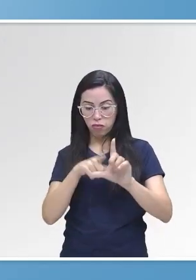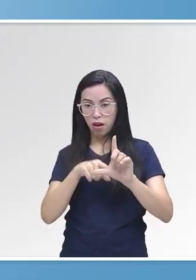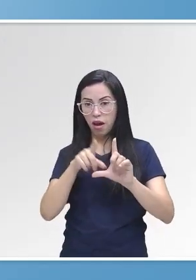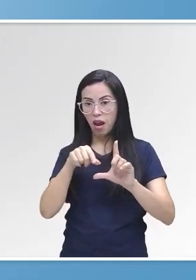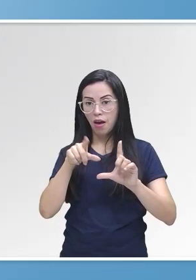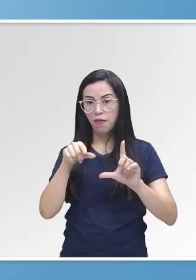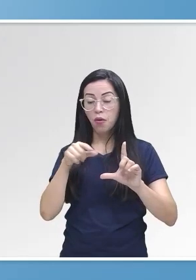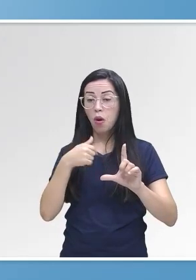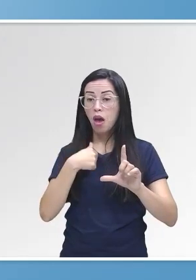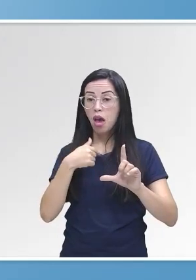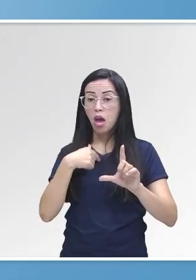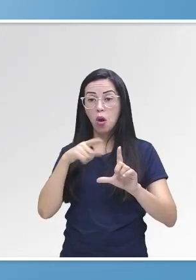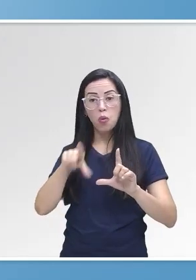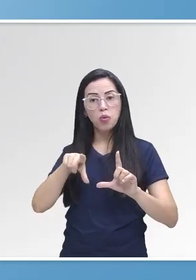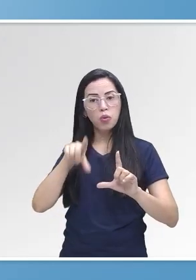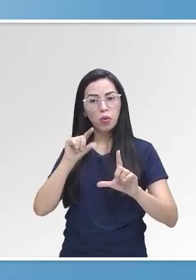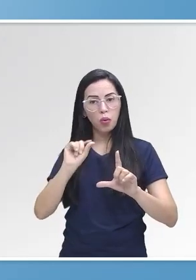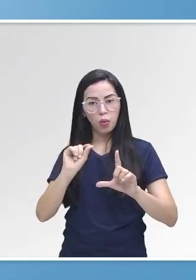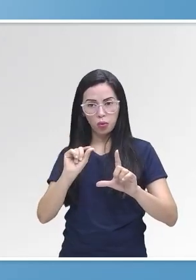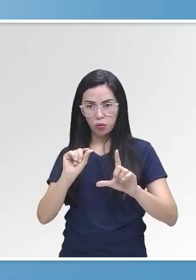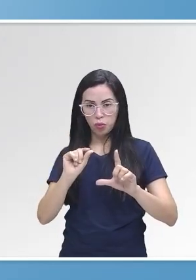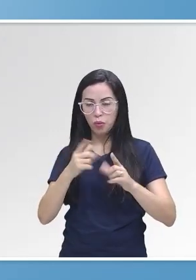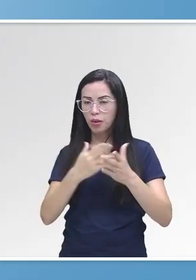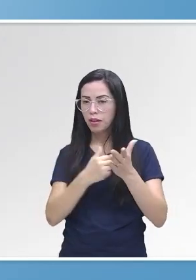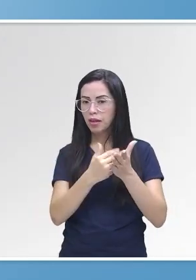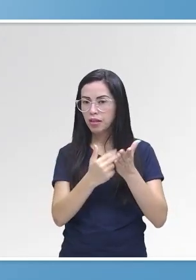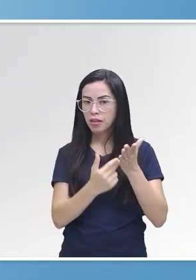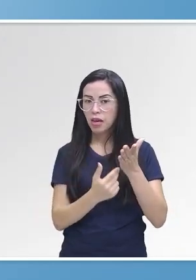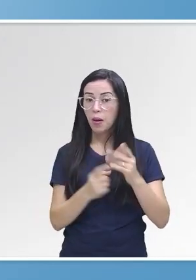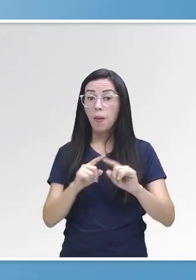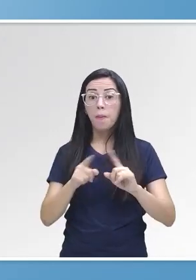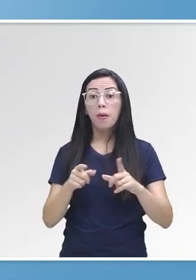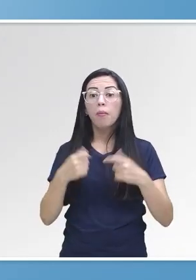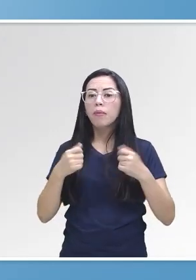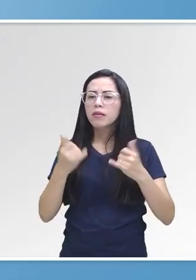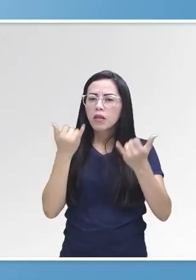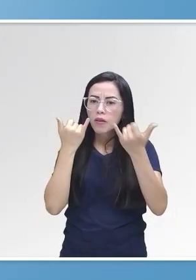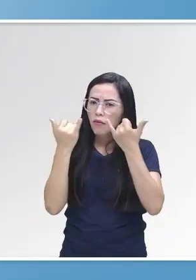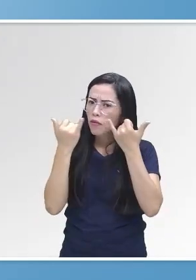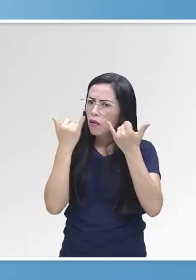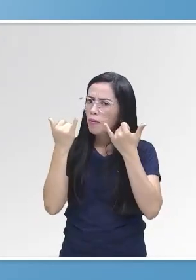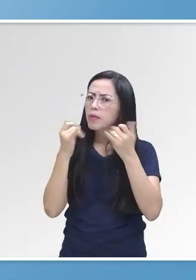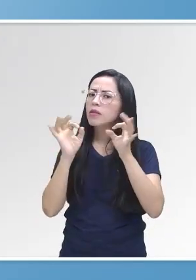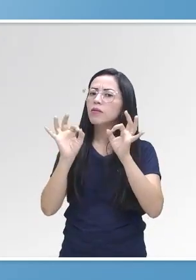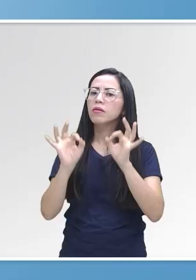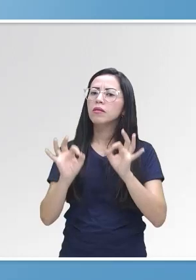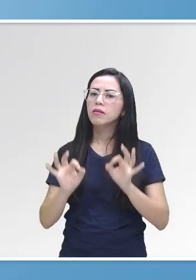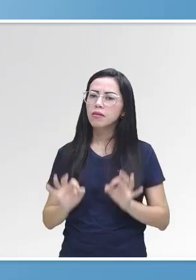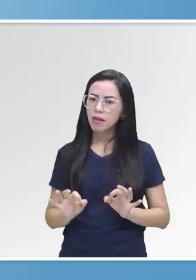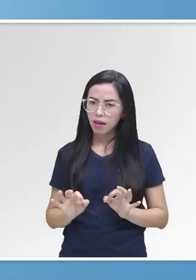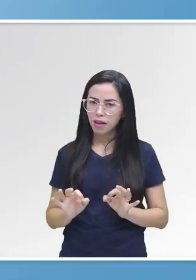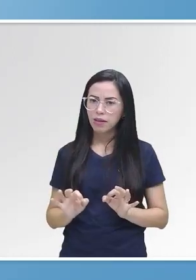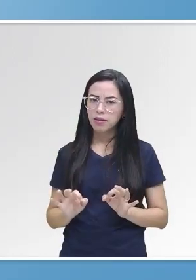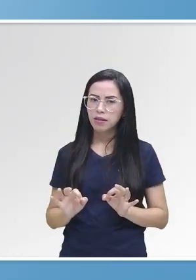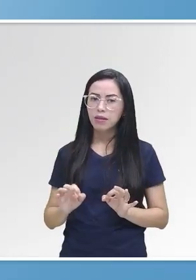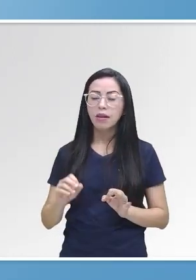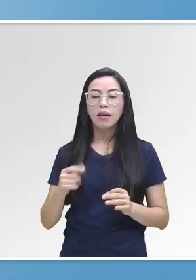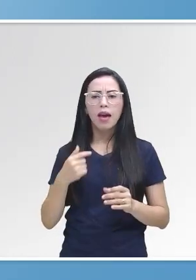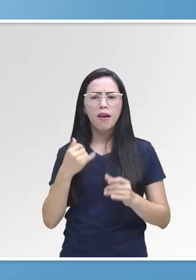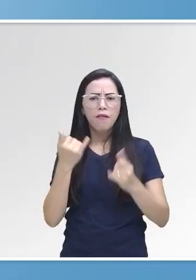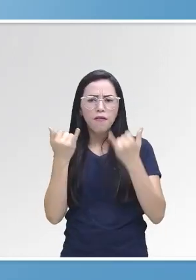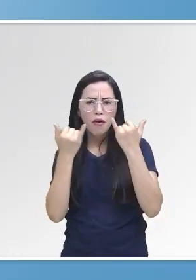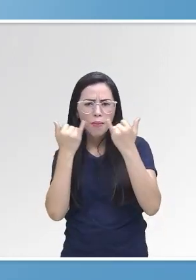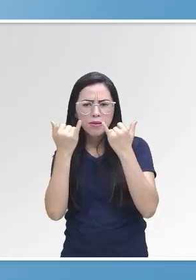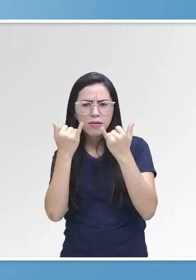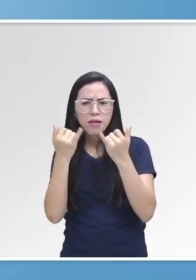tenha a quantidade certa quantidade que eu coletei que eu